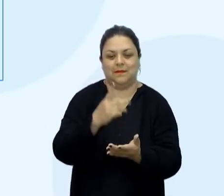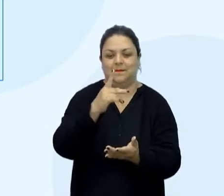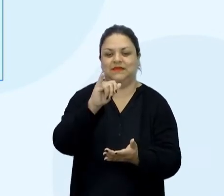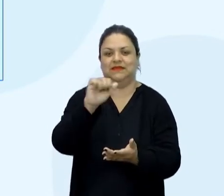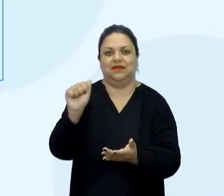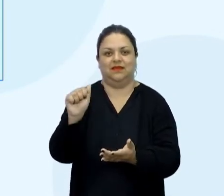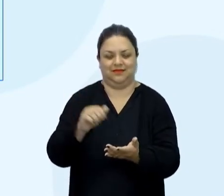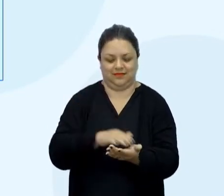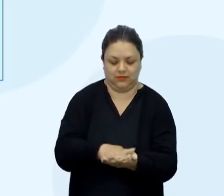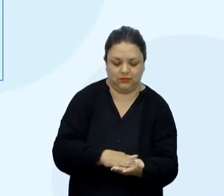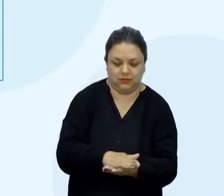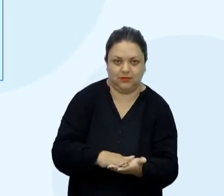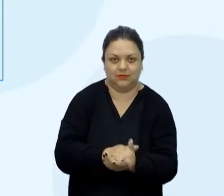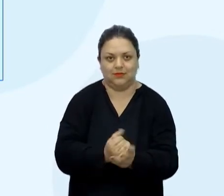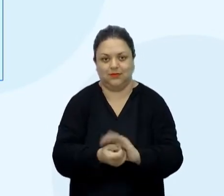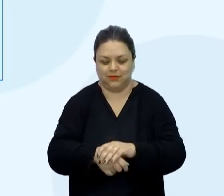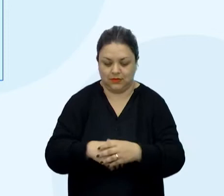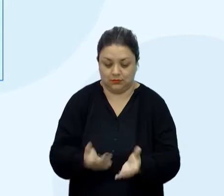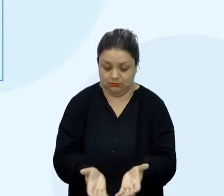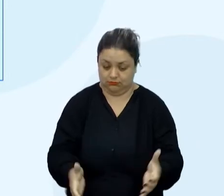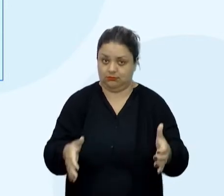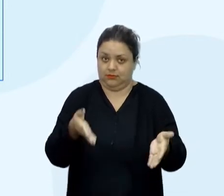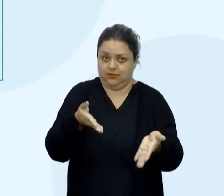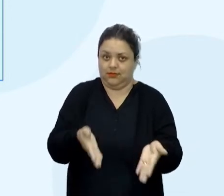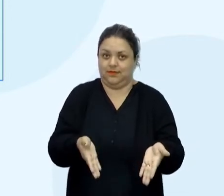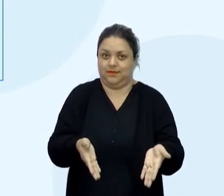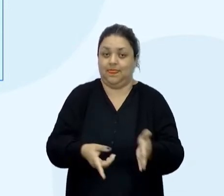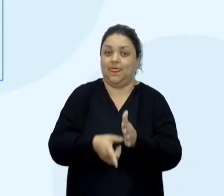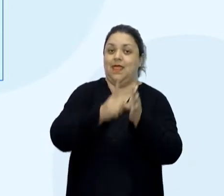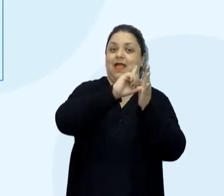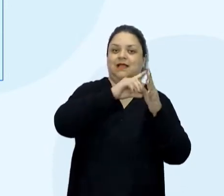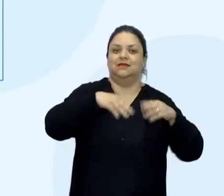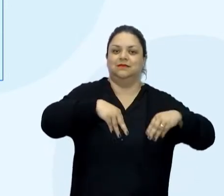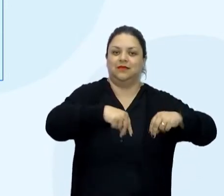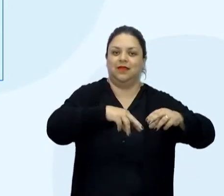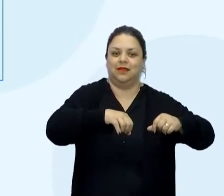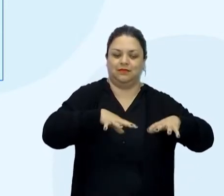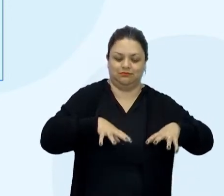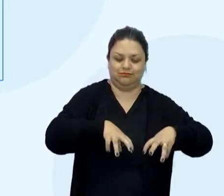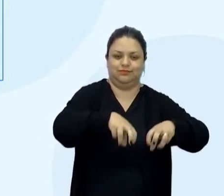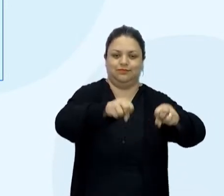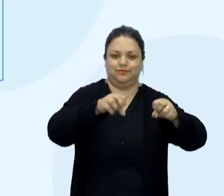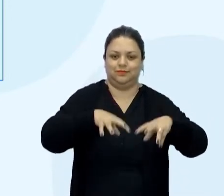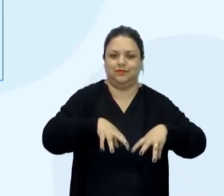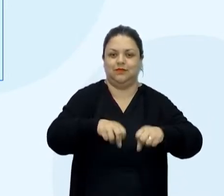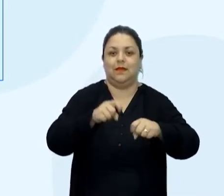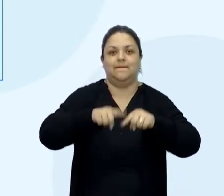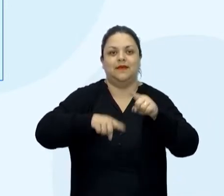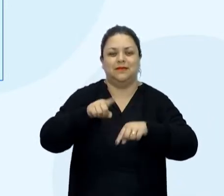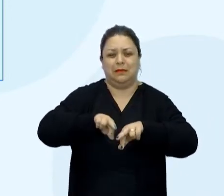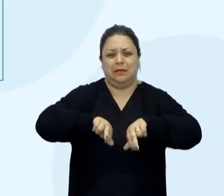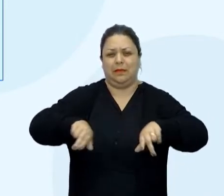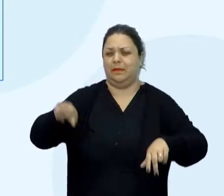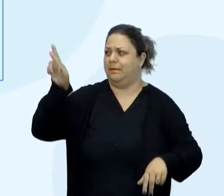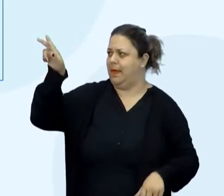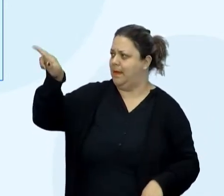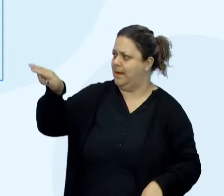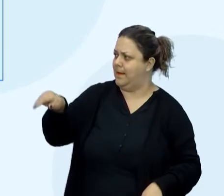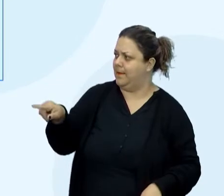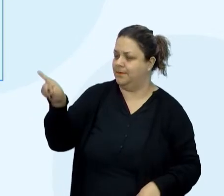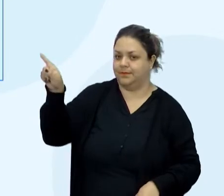civil. E aí do que ele é feito? De argilas refratárias, como caulin, diásporo, bauxita,